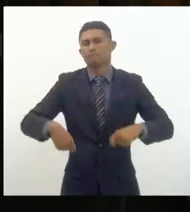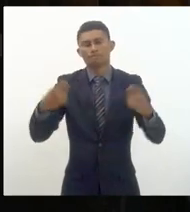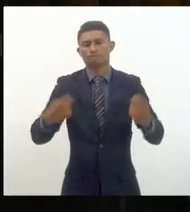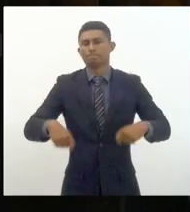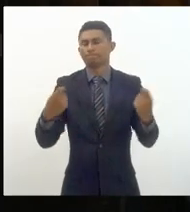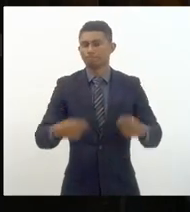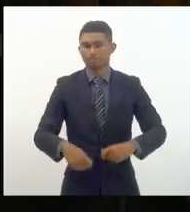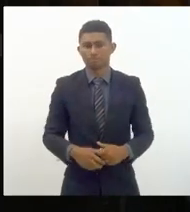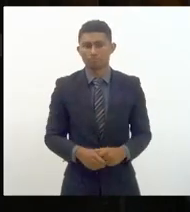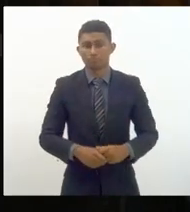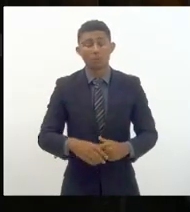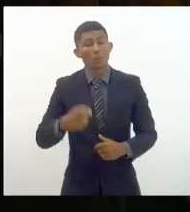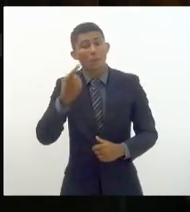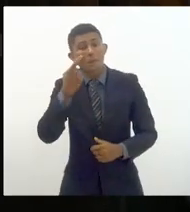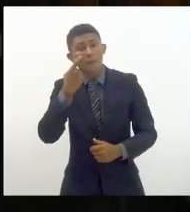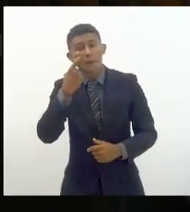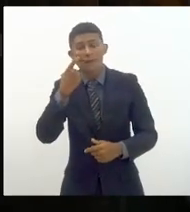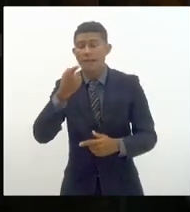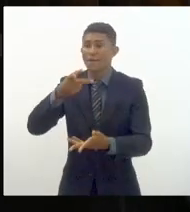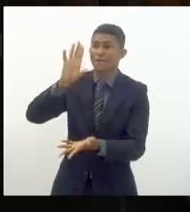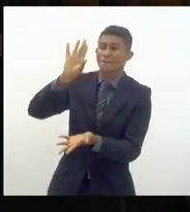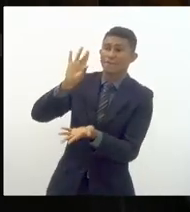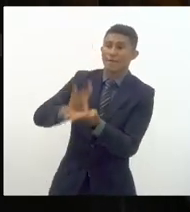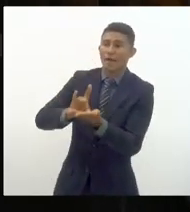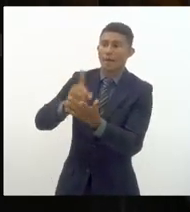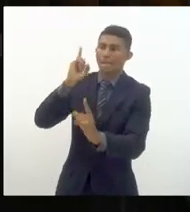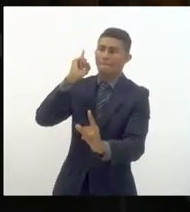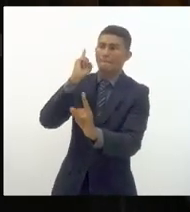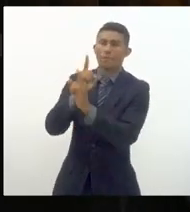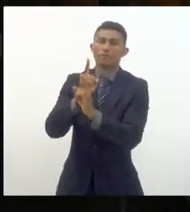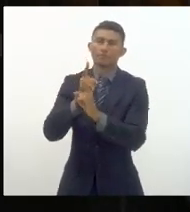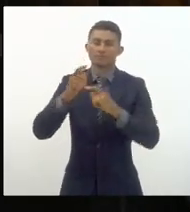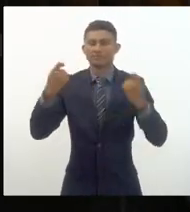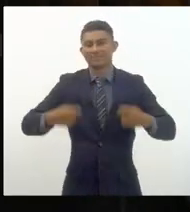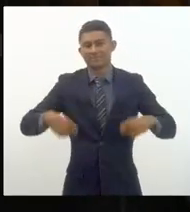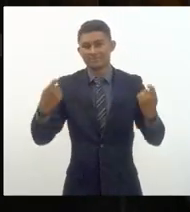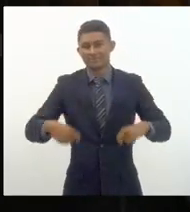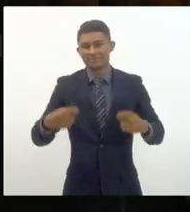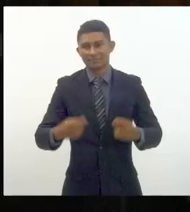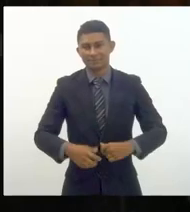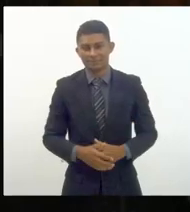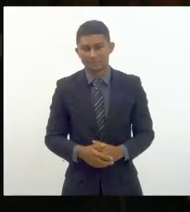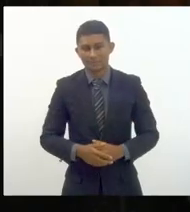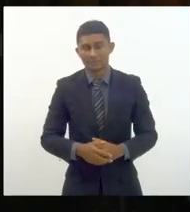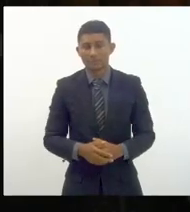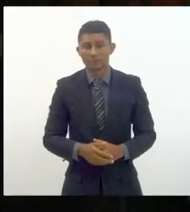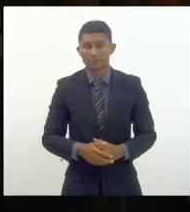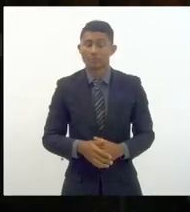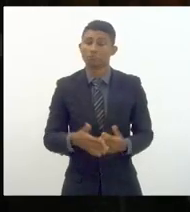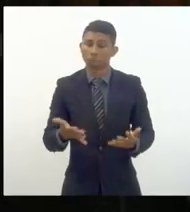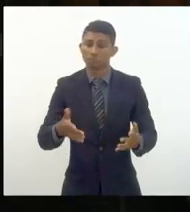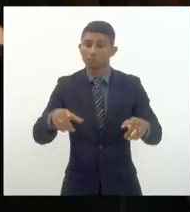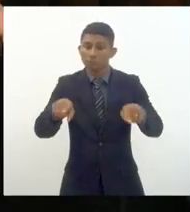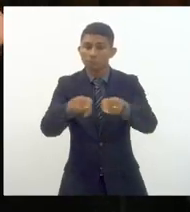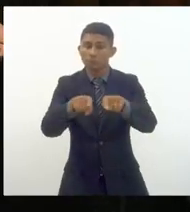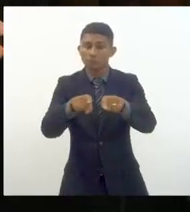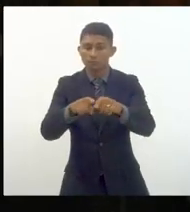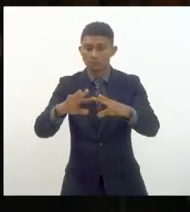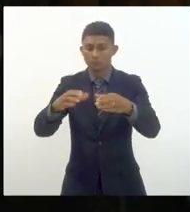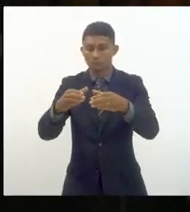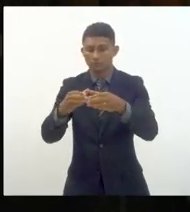para que a verdade vem à tona e não vejo porque também a